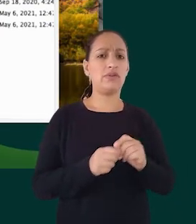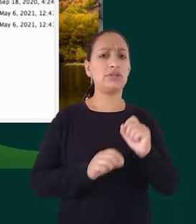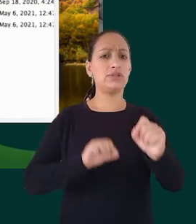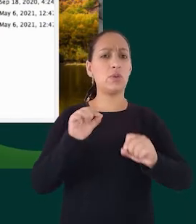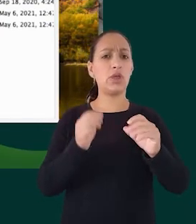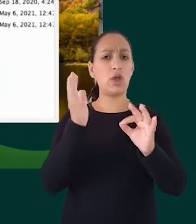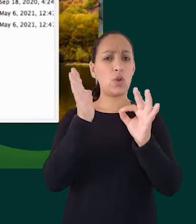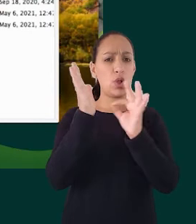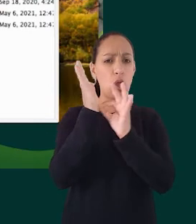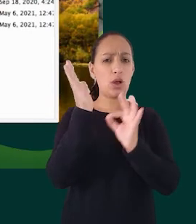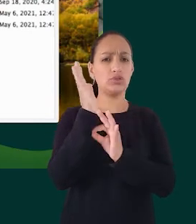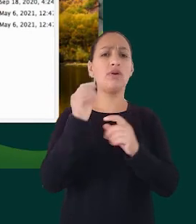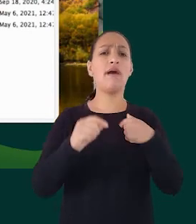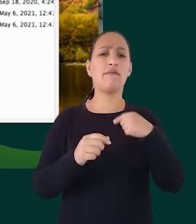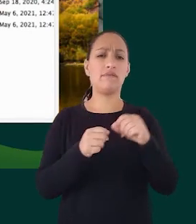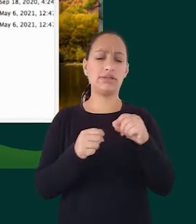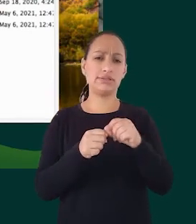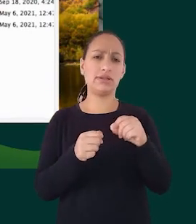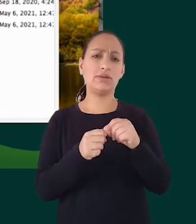código que eu estou fazendo,